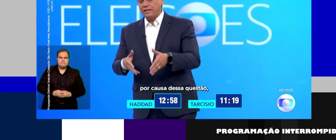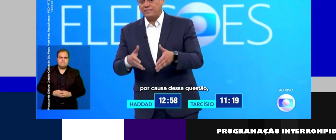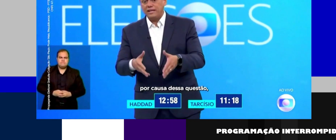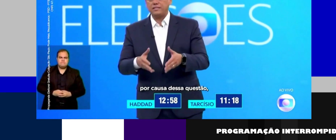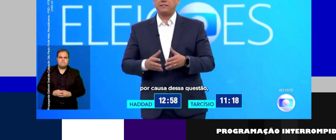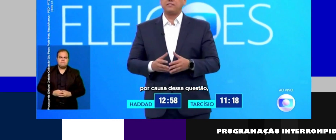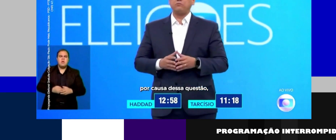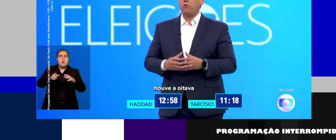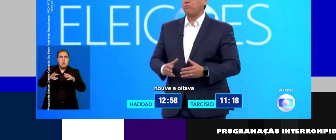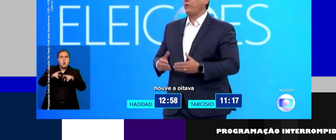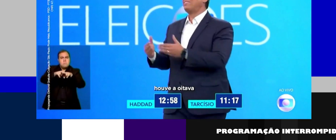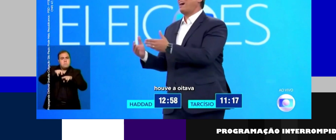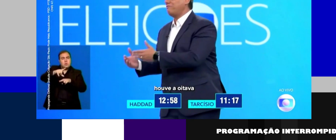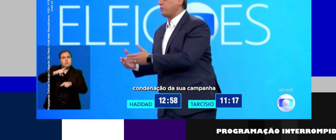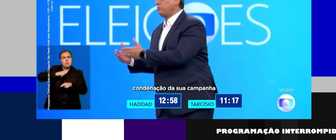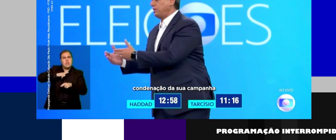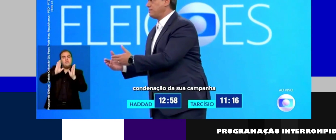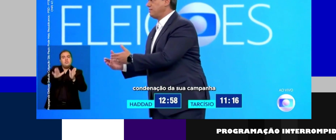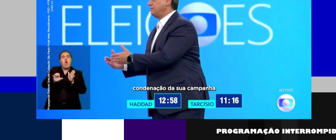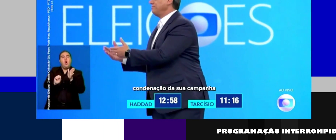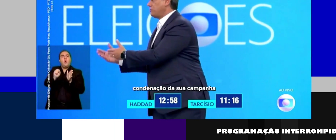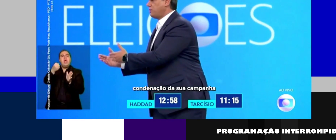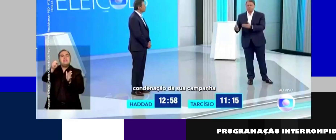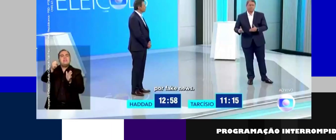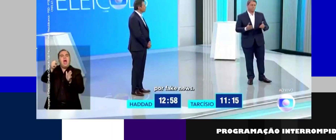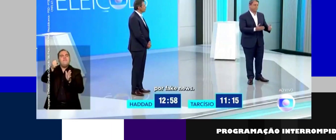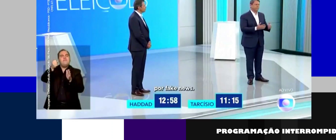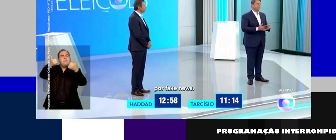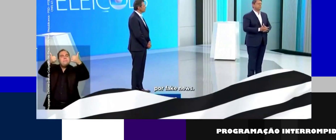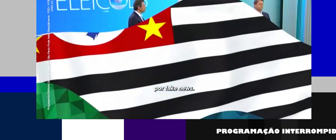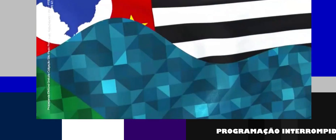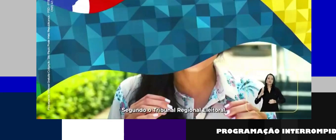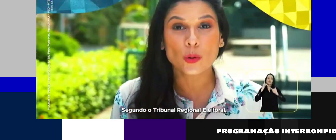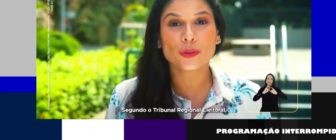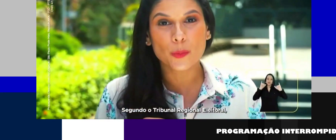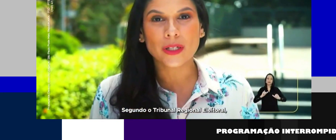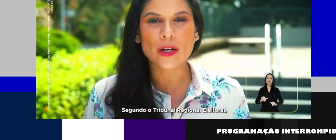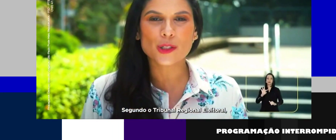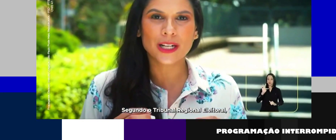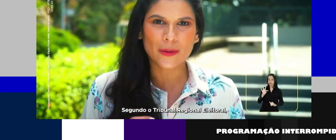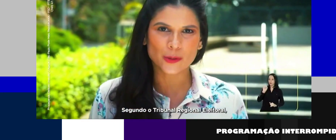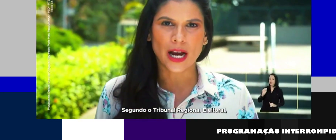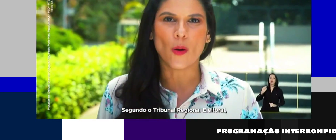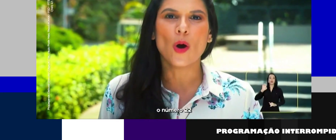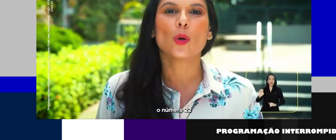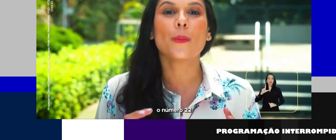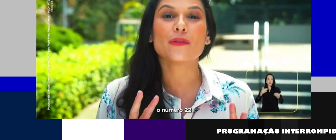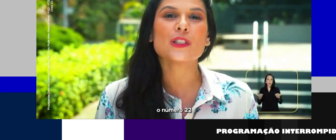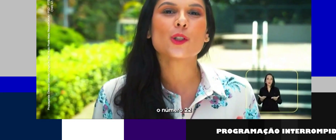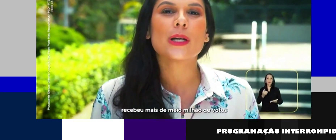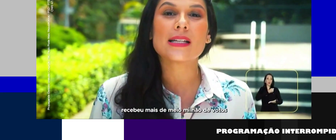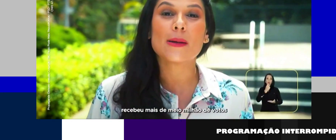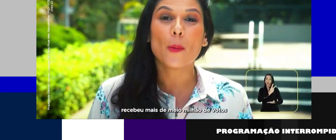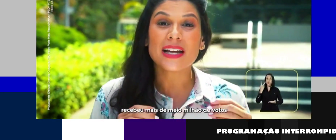causa dessa questão, houve a oitava condenação da sua campanha por fake news. Segundo o Tribunal Regional Eleitoral, o